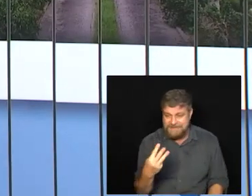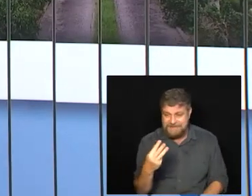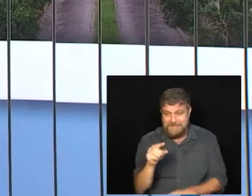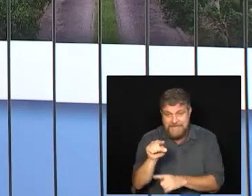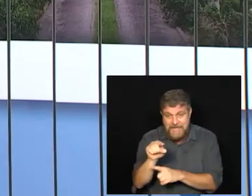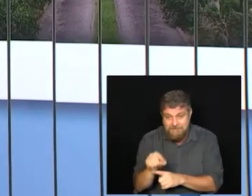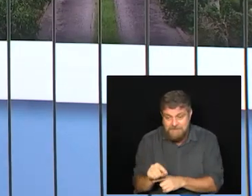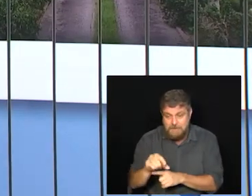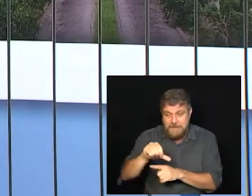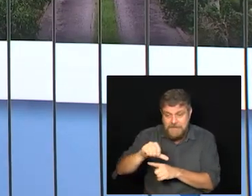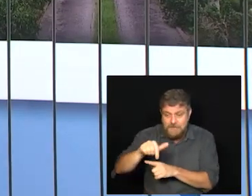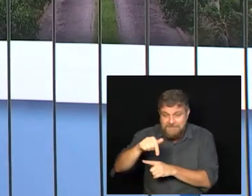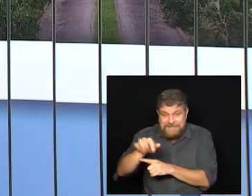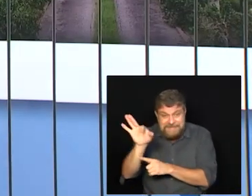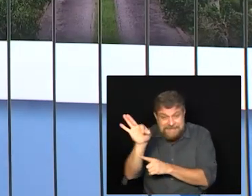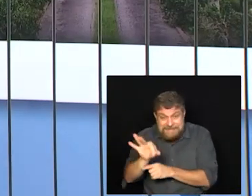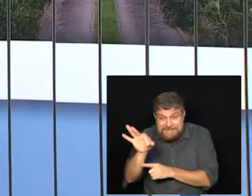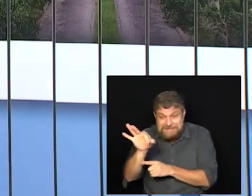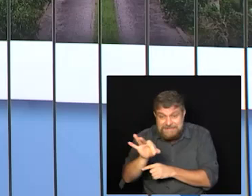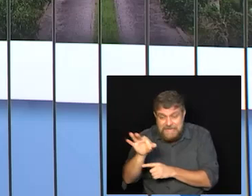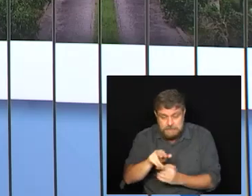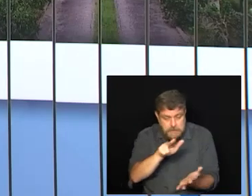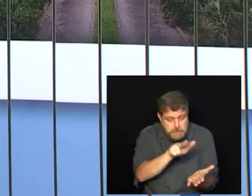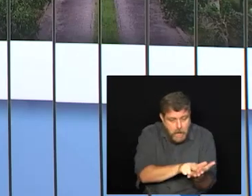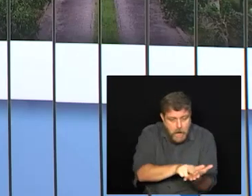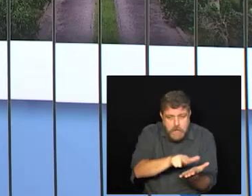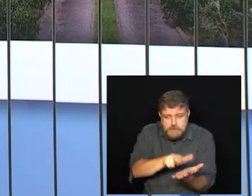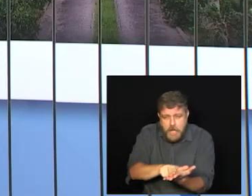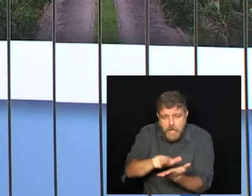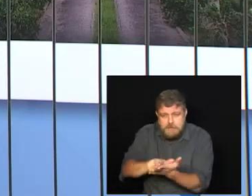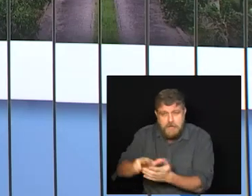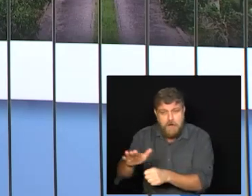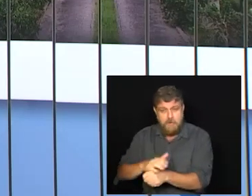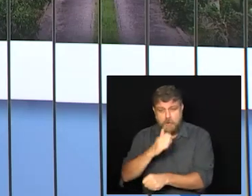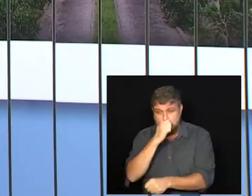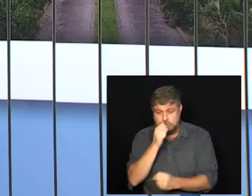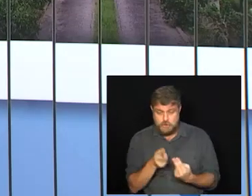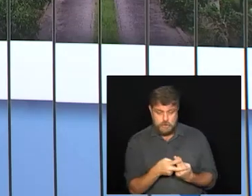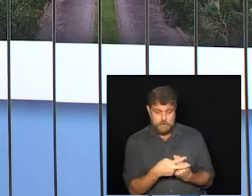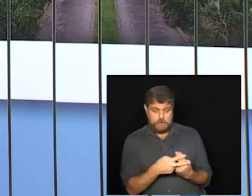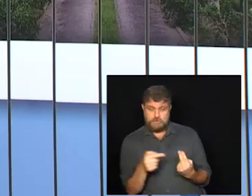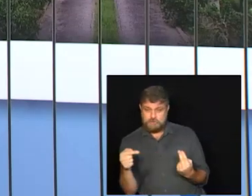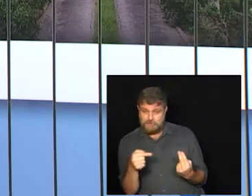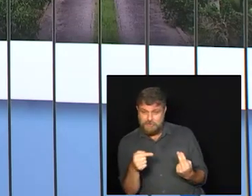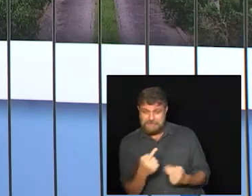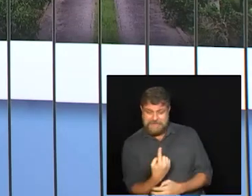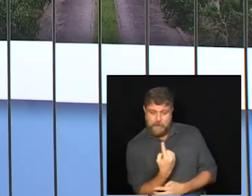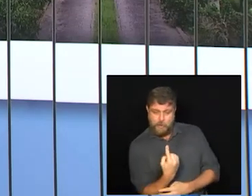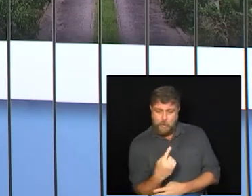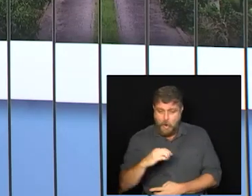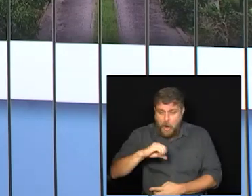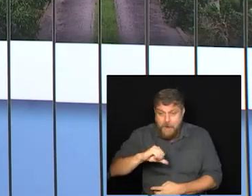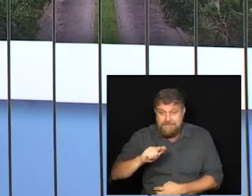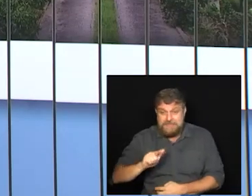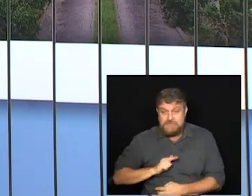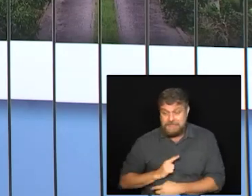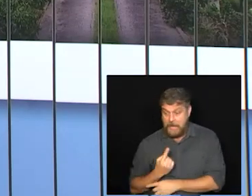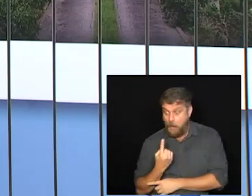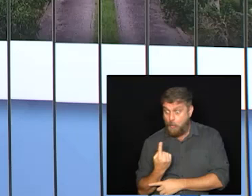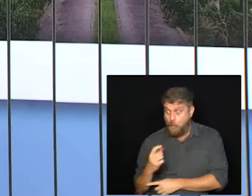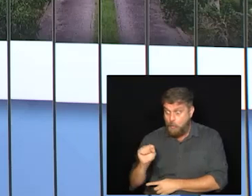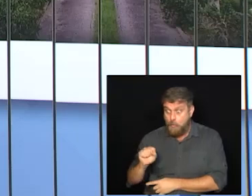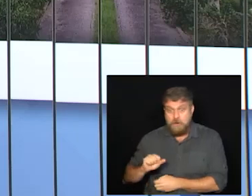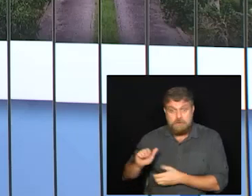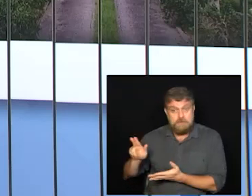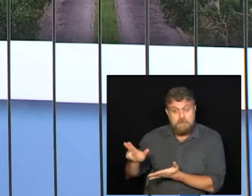93,97% dos leitos de UTI ocupados. Olha, no SUS municipal, dos 119, 118